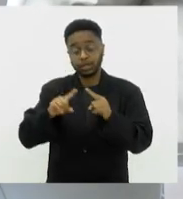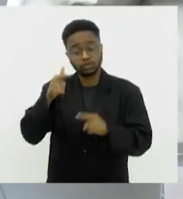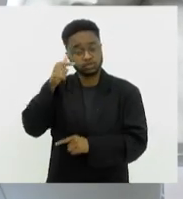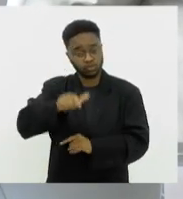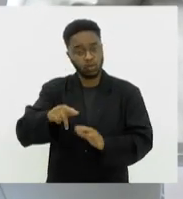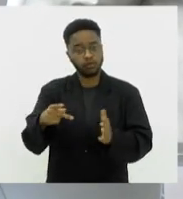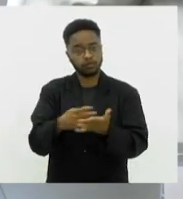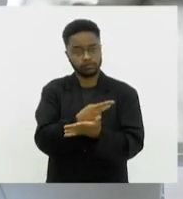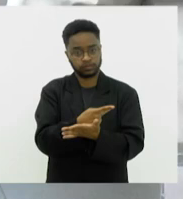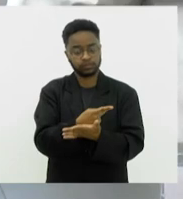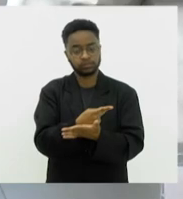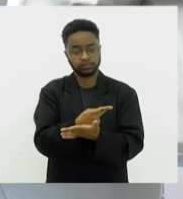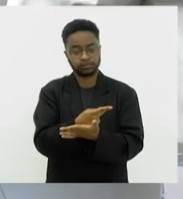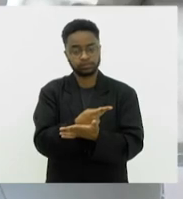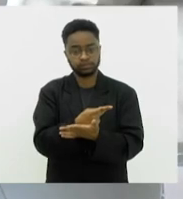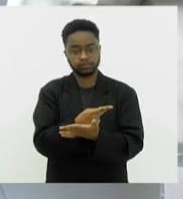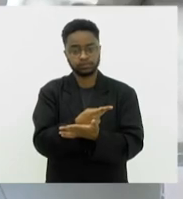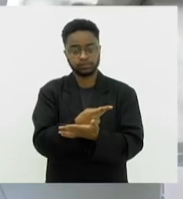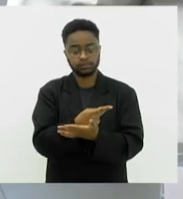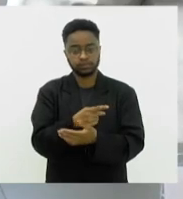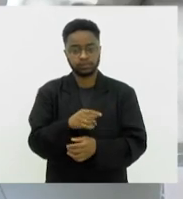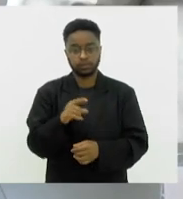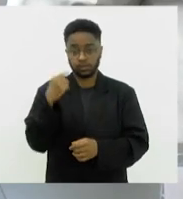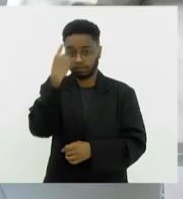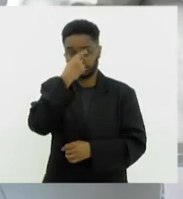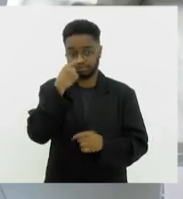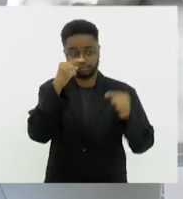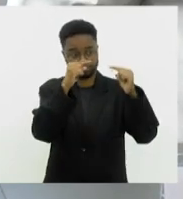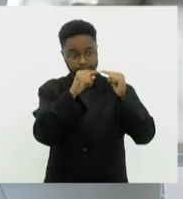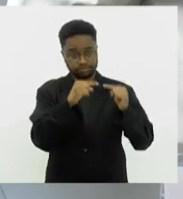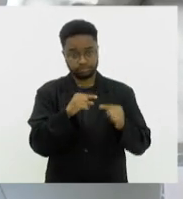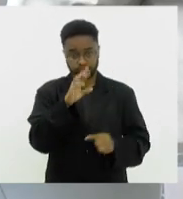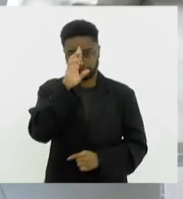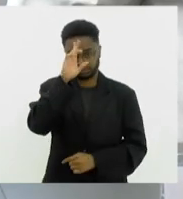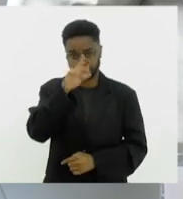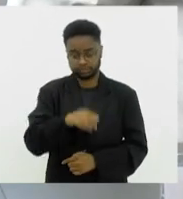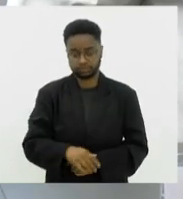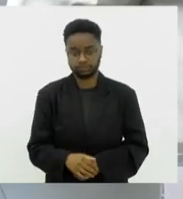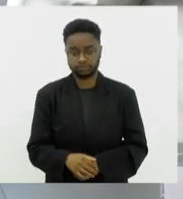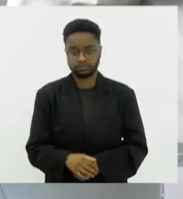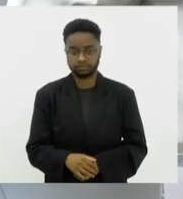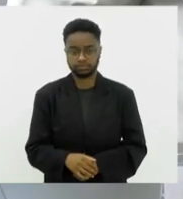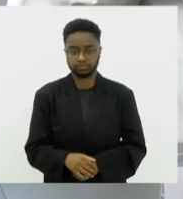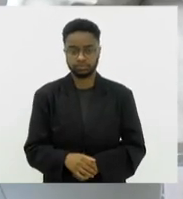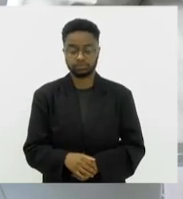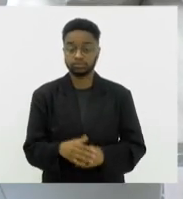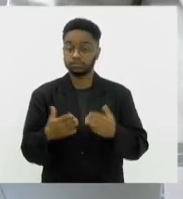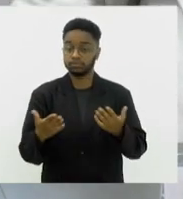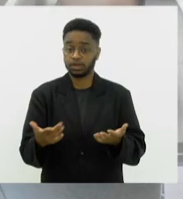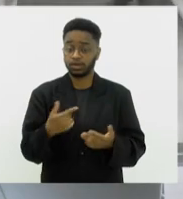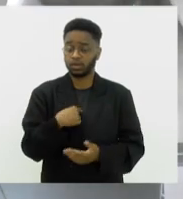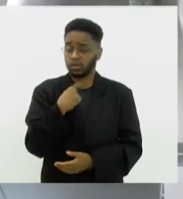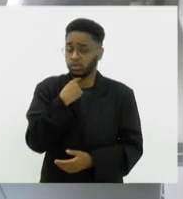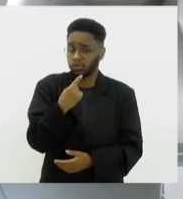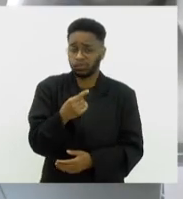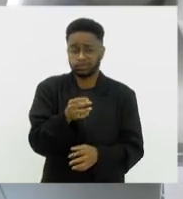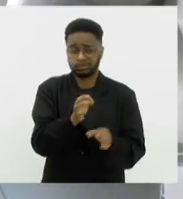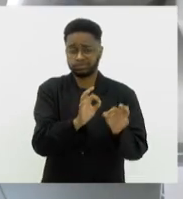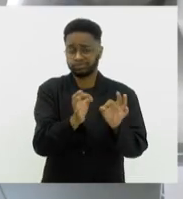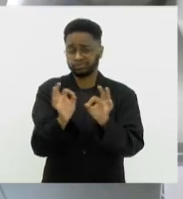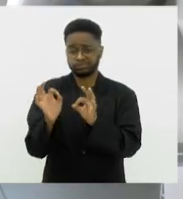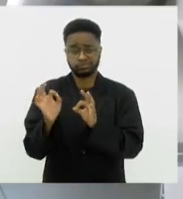um mais um dos casos de reconhecimento fotográficos equivocados então eu não tenho dúvida de que uma